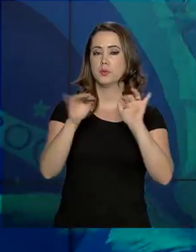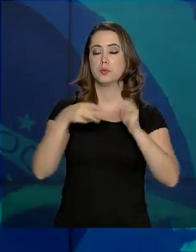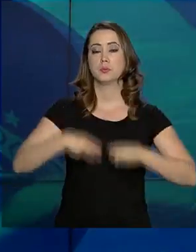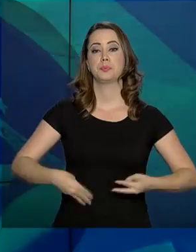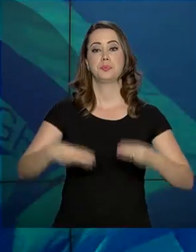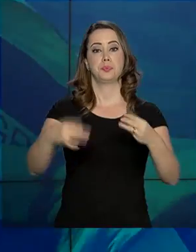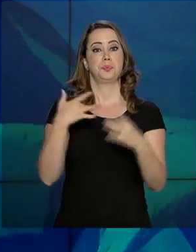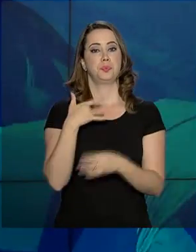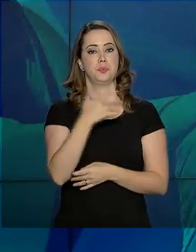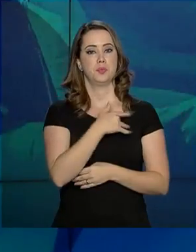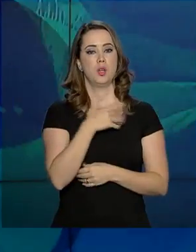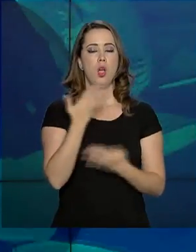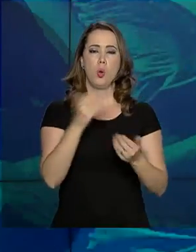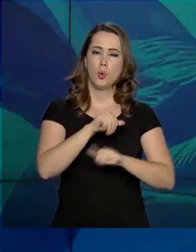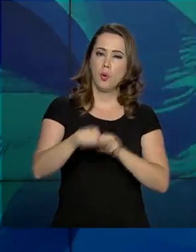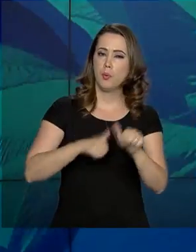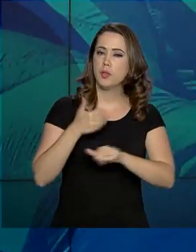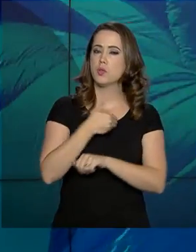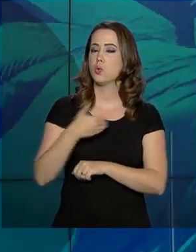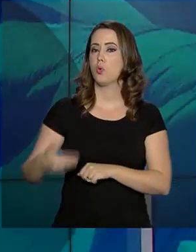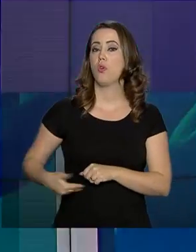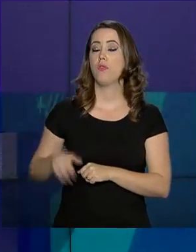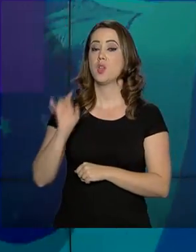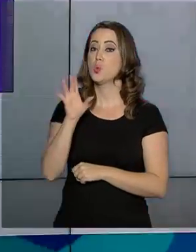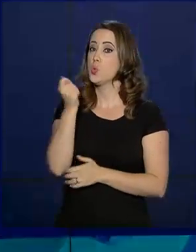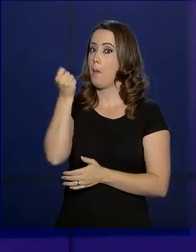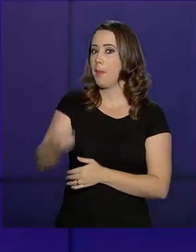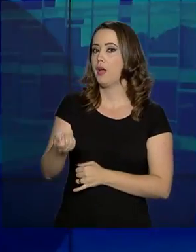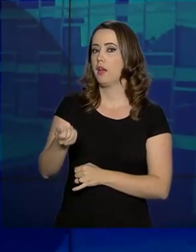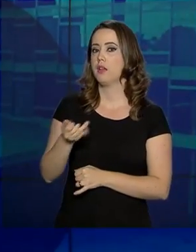da Saúde. Com a mudança, o governo